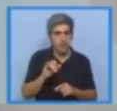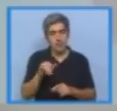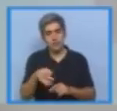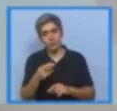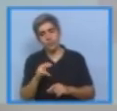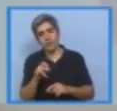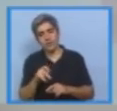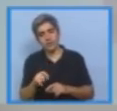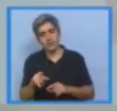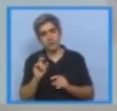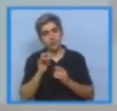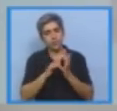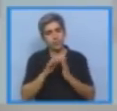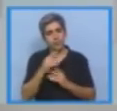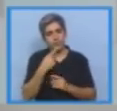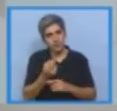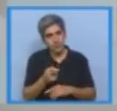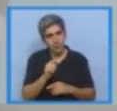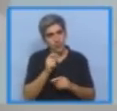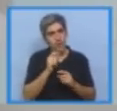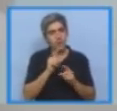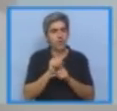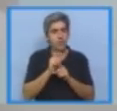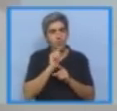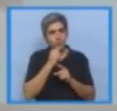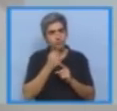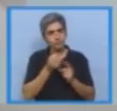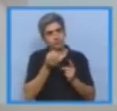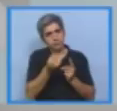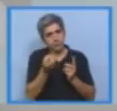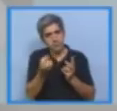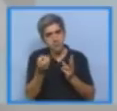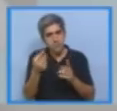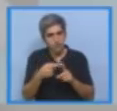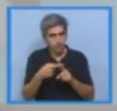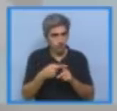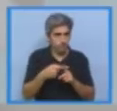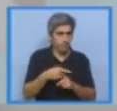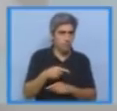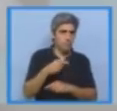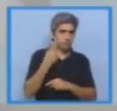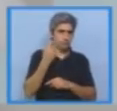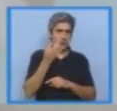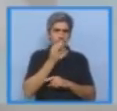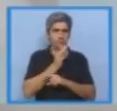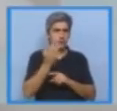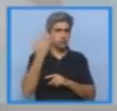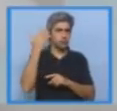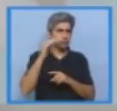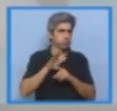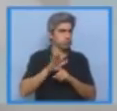vem terminar, e dar essas chaves de leitura da Bíblia que são muito interessantes. Não é? Portanto, que tivemos, que teve bastante sucesso já aqui há uns